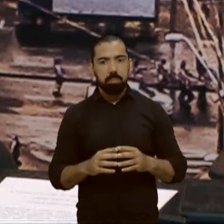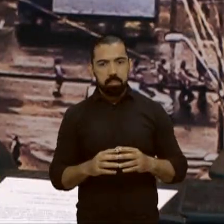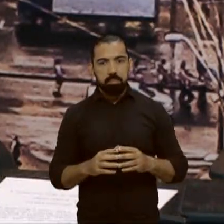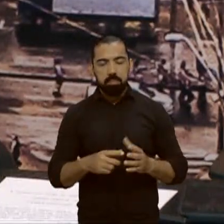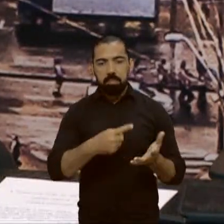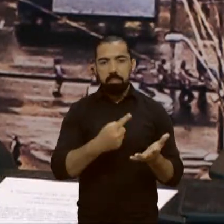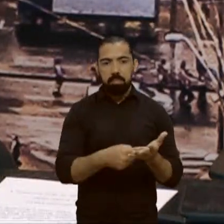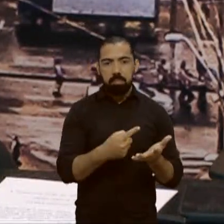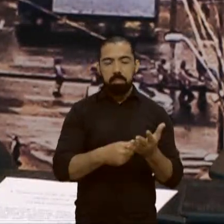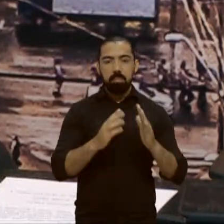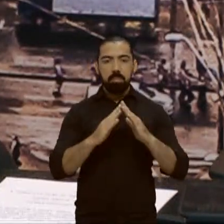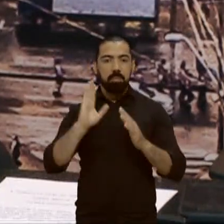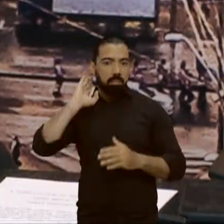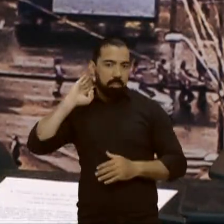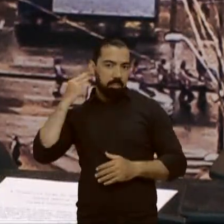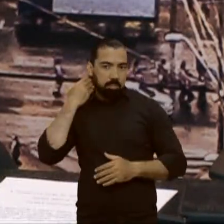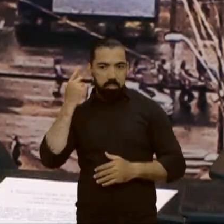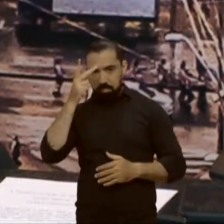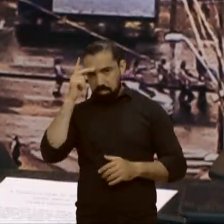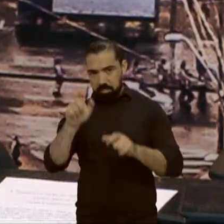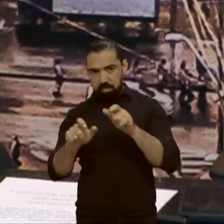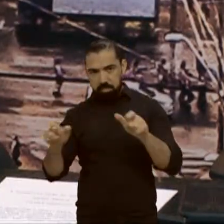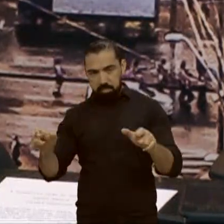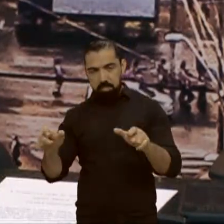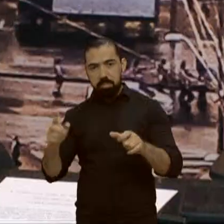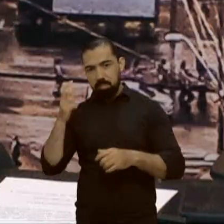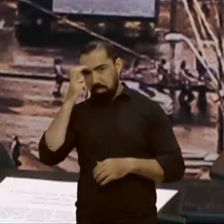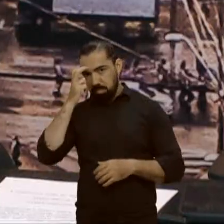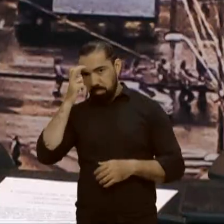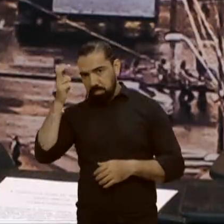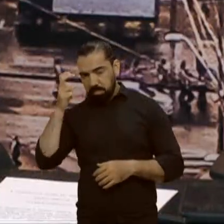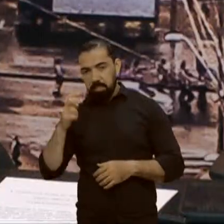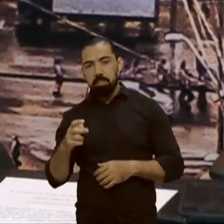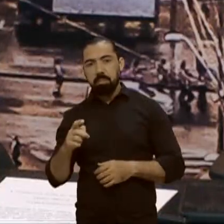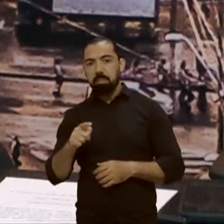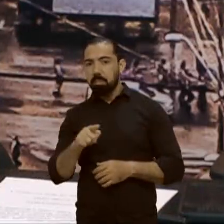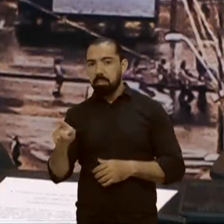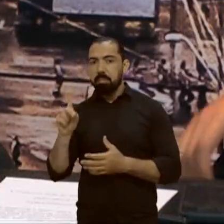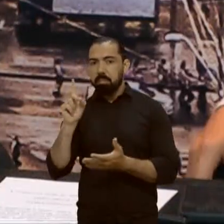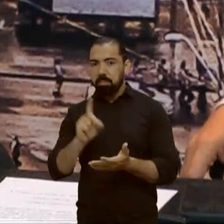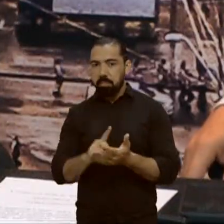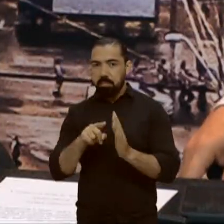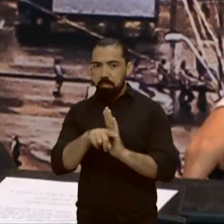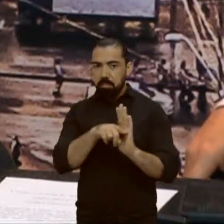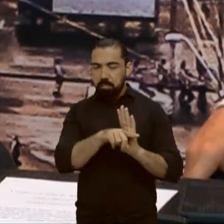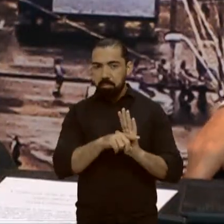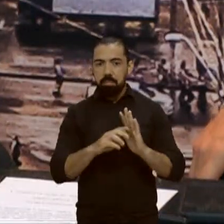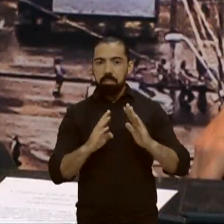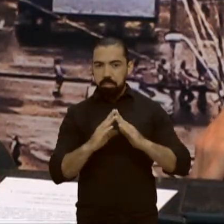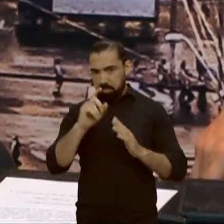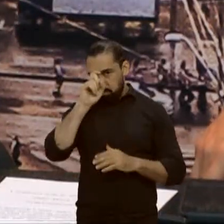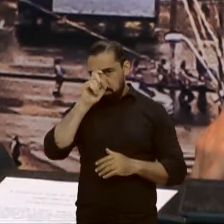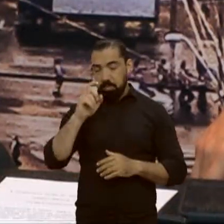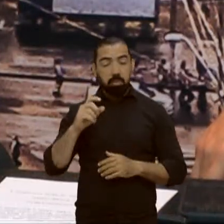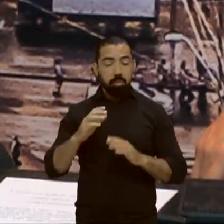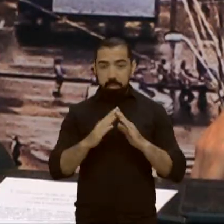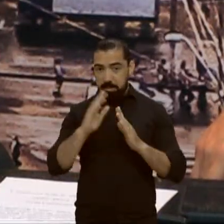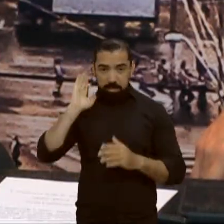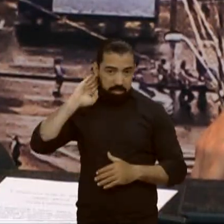fomentar uma delegacia com pessoal, com inteligência, para realmente ser uma delegacia